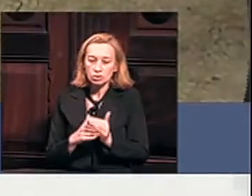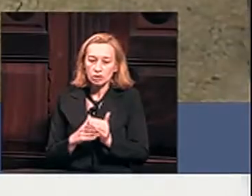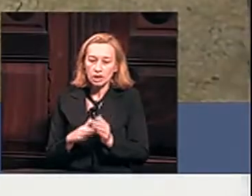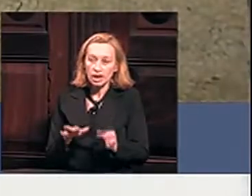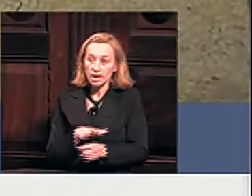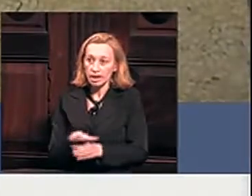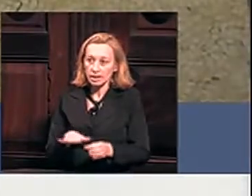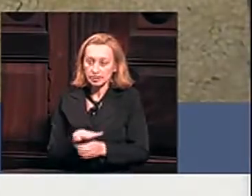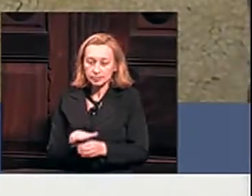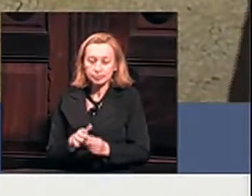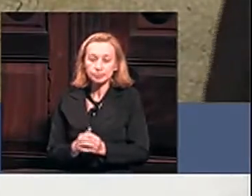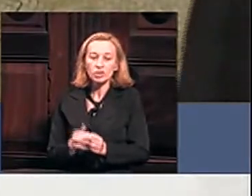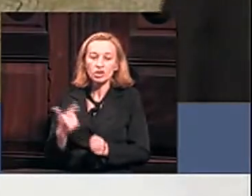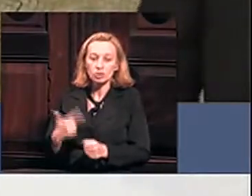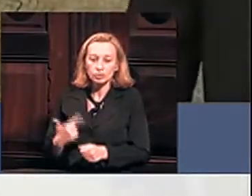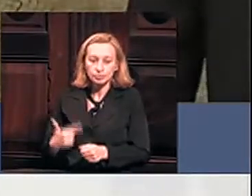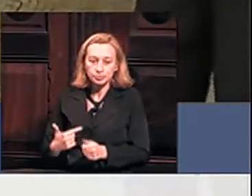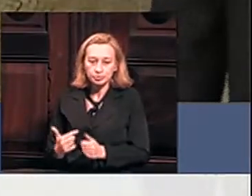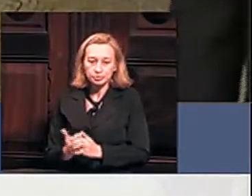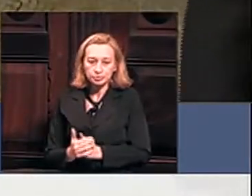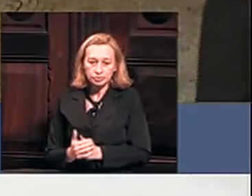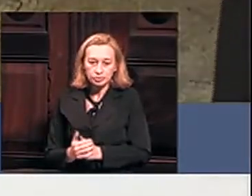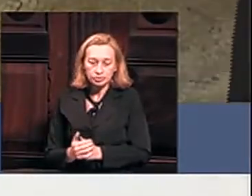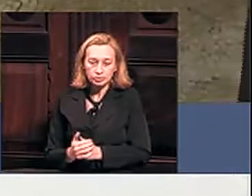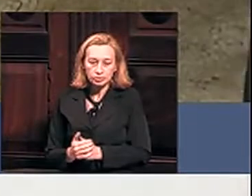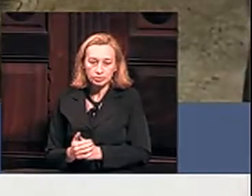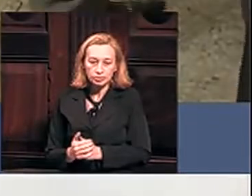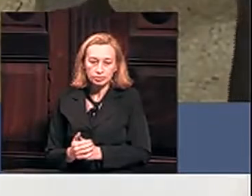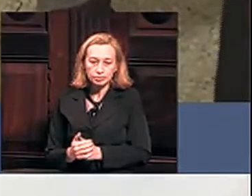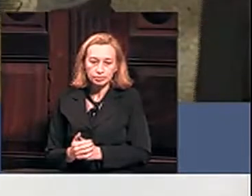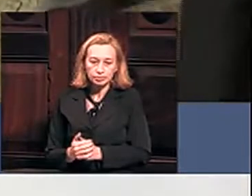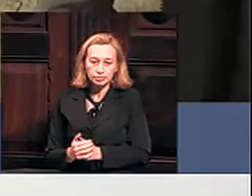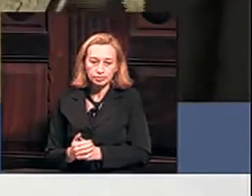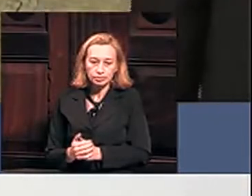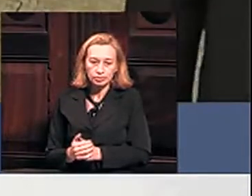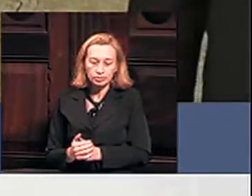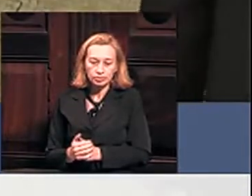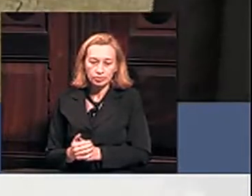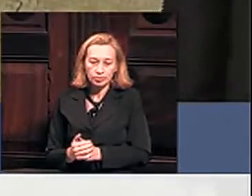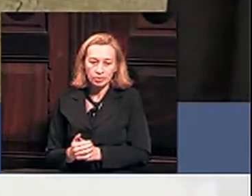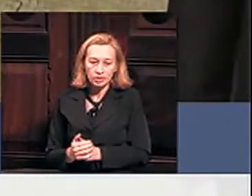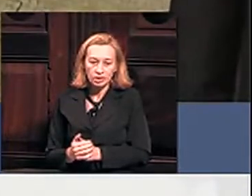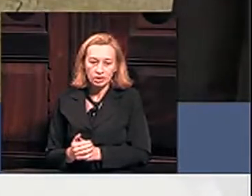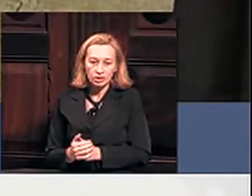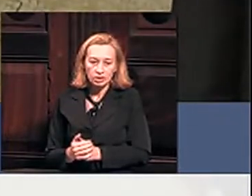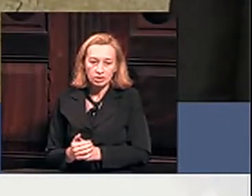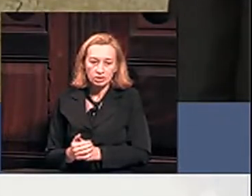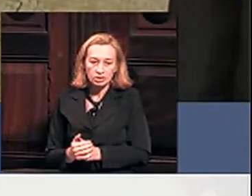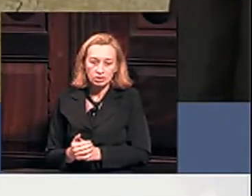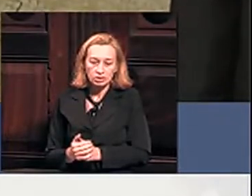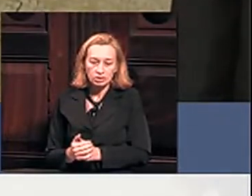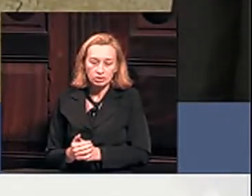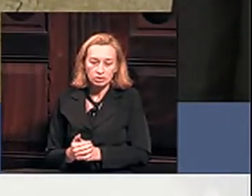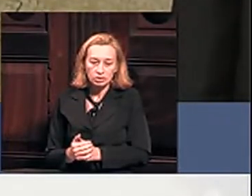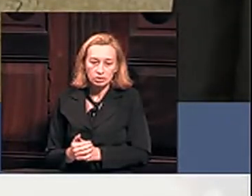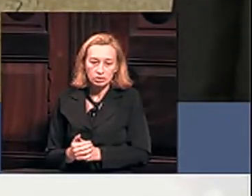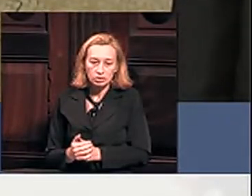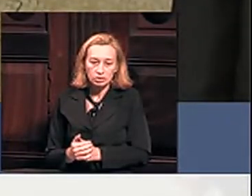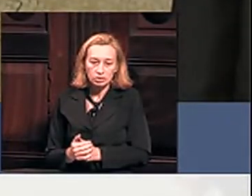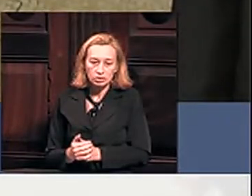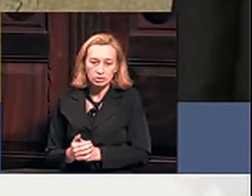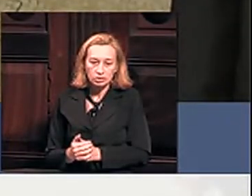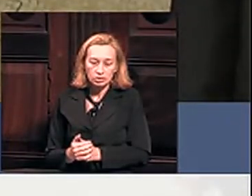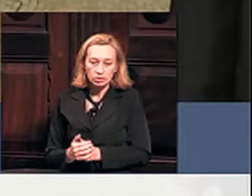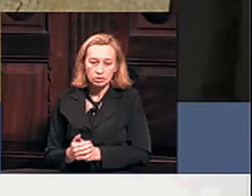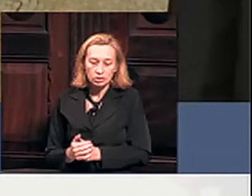produtiva. Dois, estamos prestando um dever que em outro